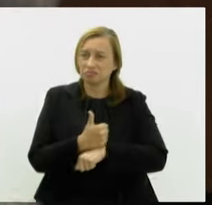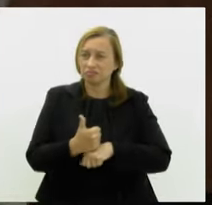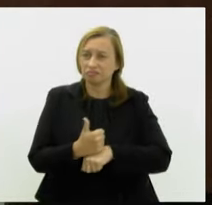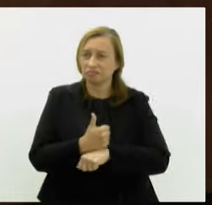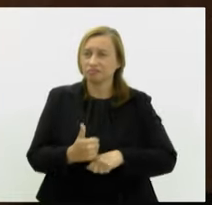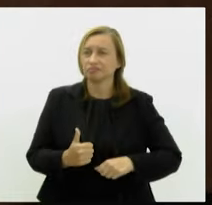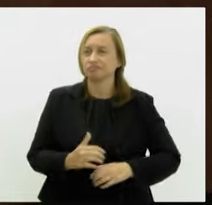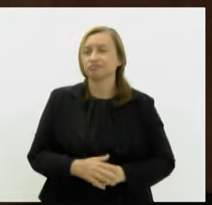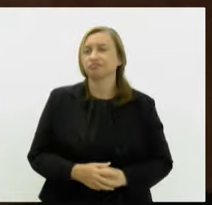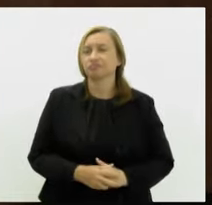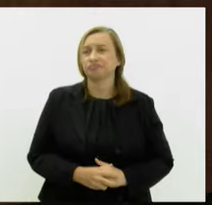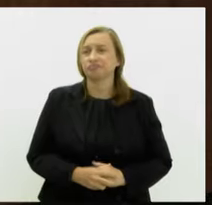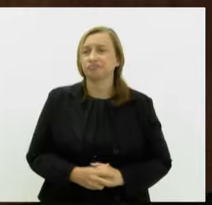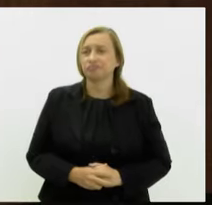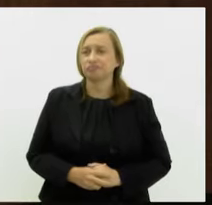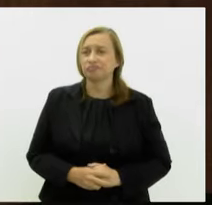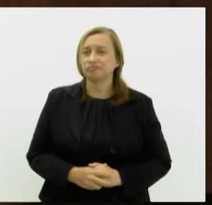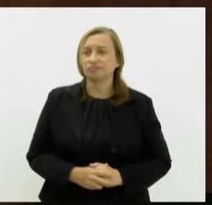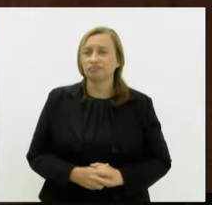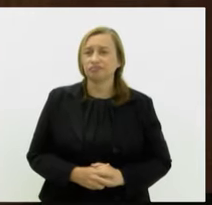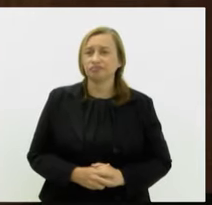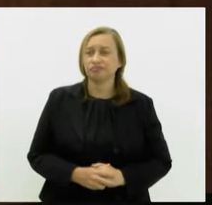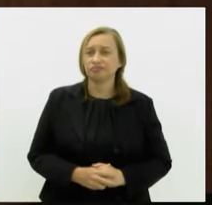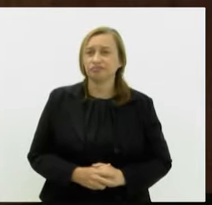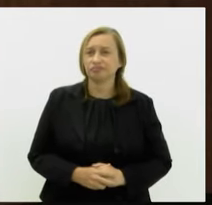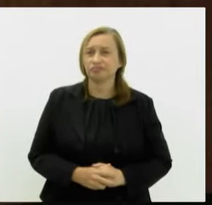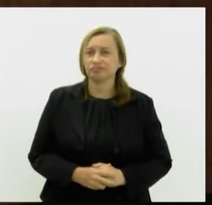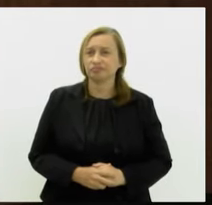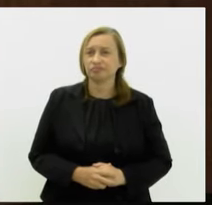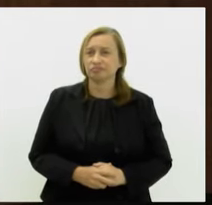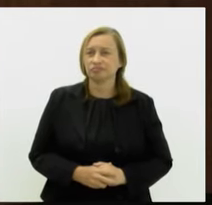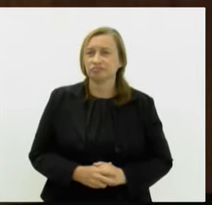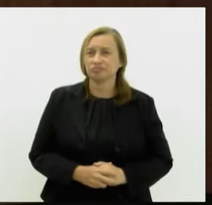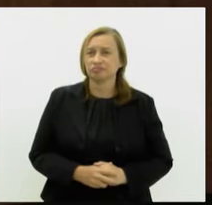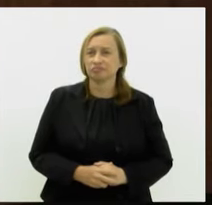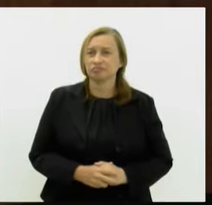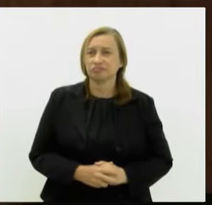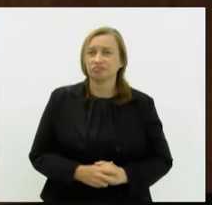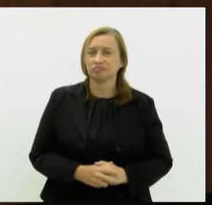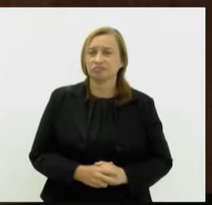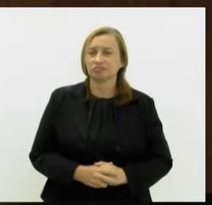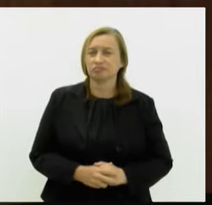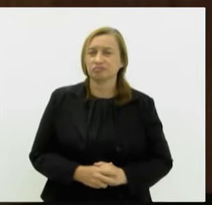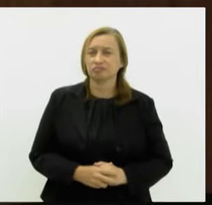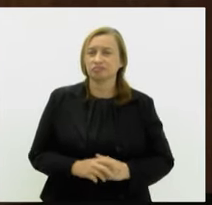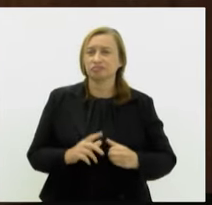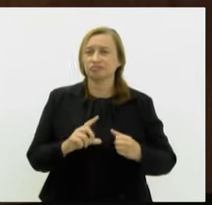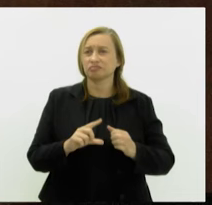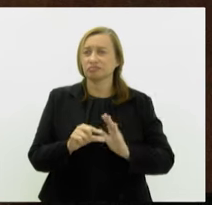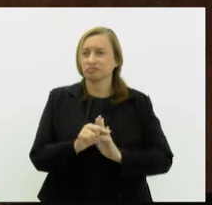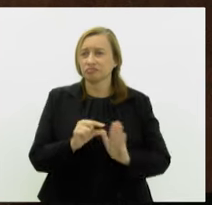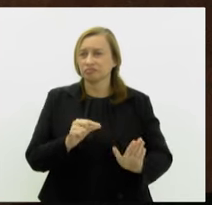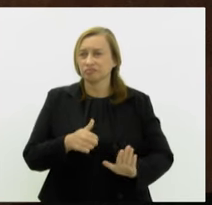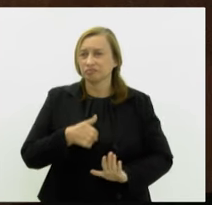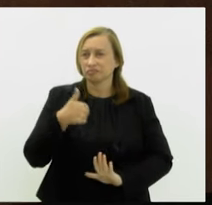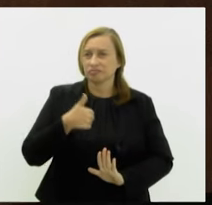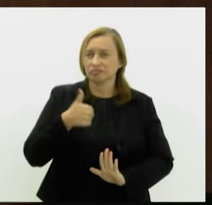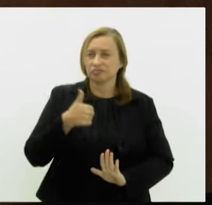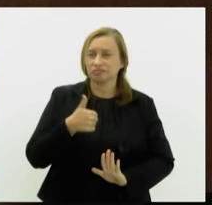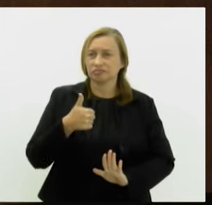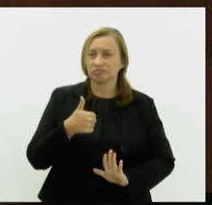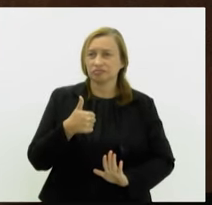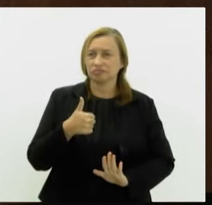para informação conceitual, o parágrafo 1º da linha